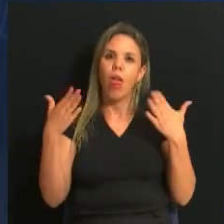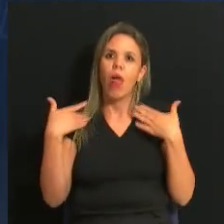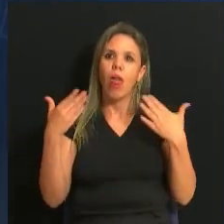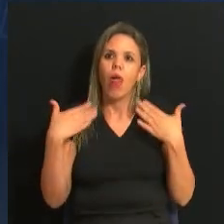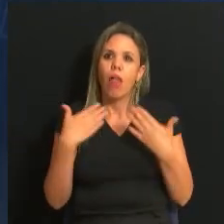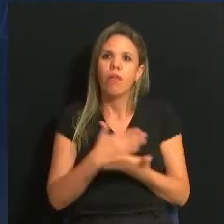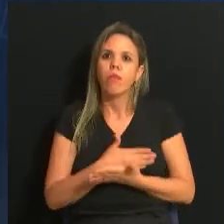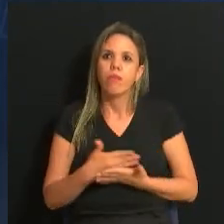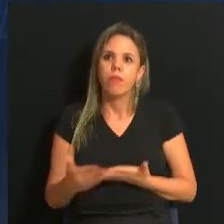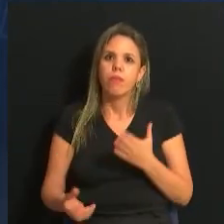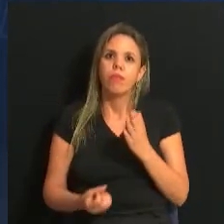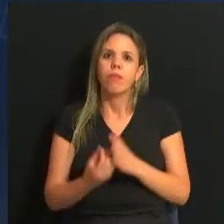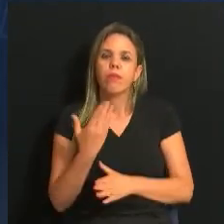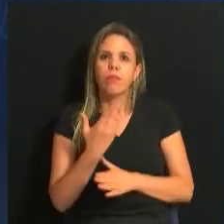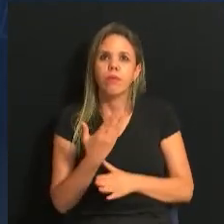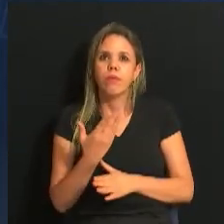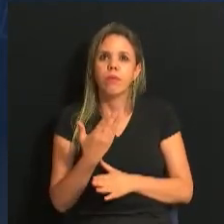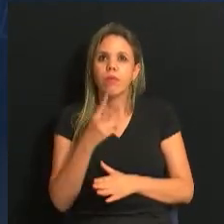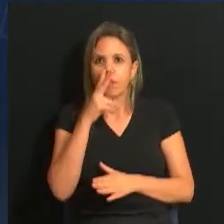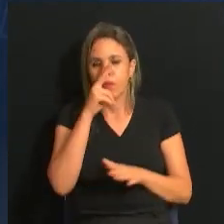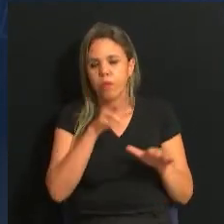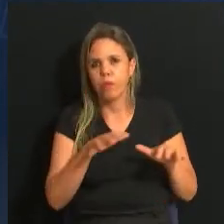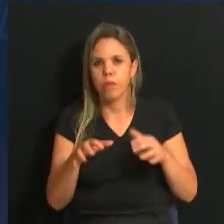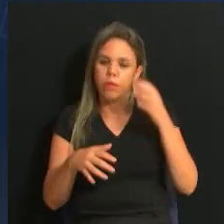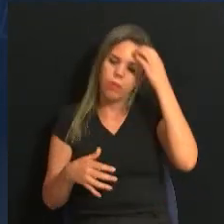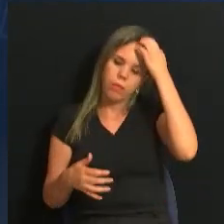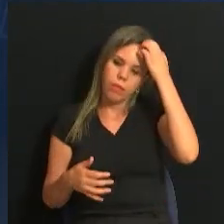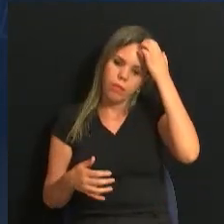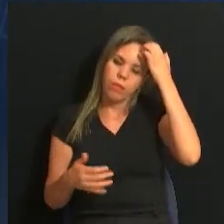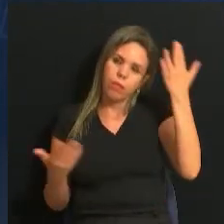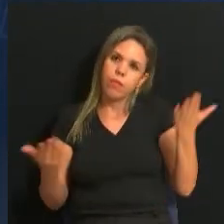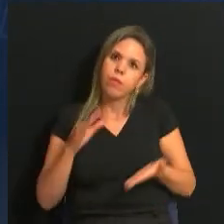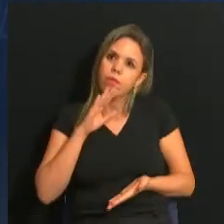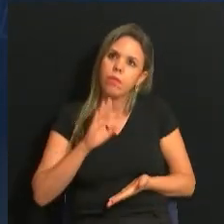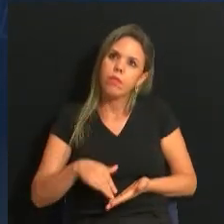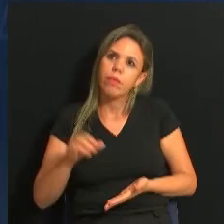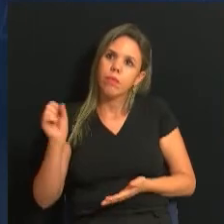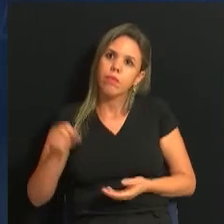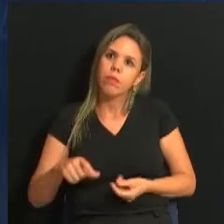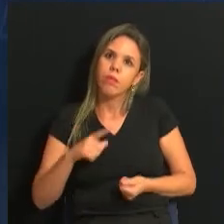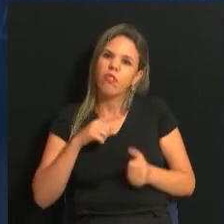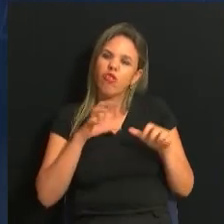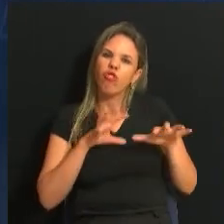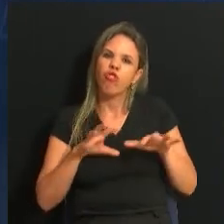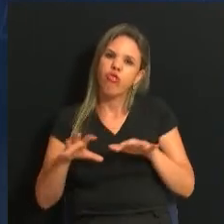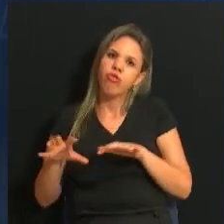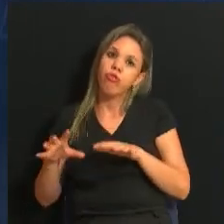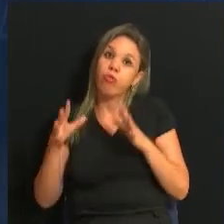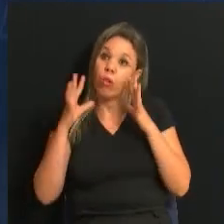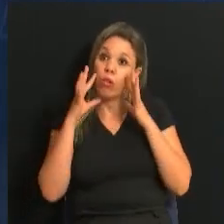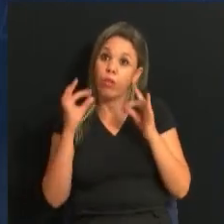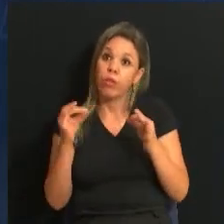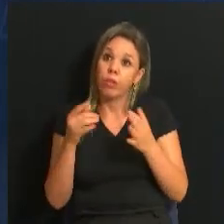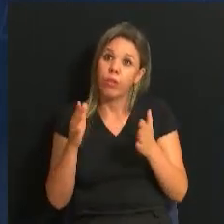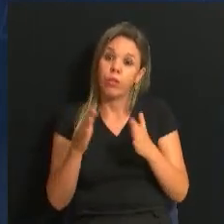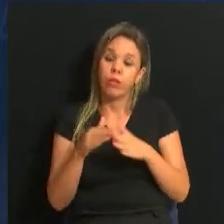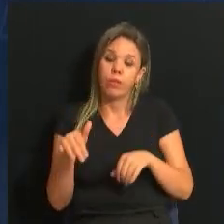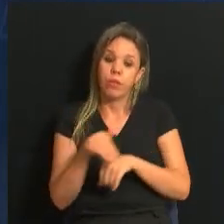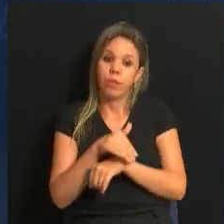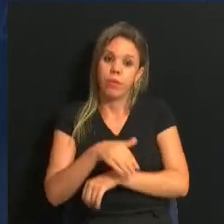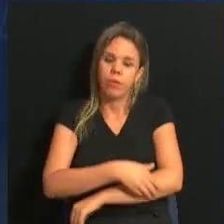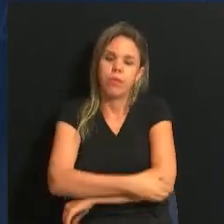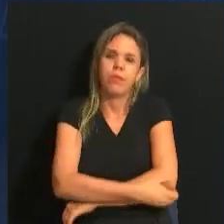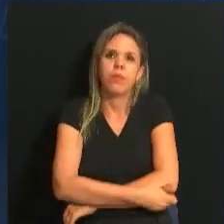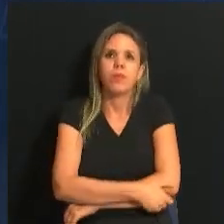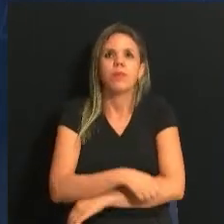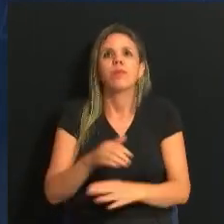começa a aparecer com mais intensidade. Hoje à tarde, sim, é que deve chover. Então, atenção, você que estiver na rua, você que